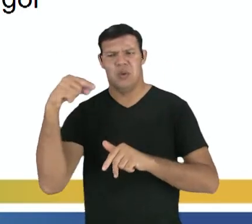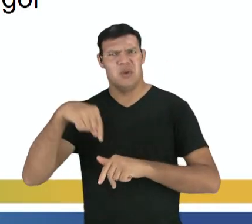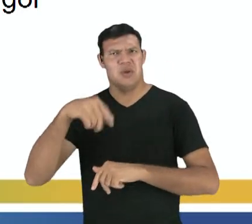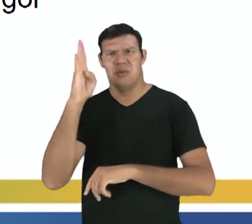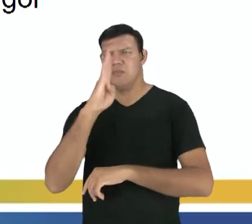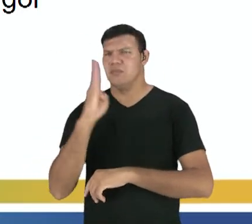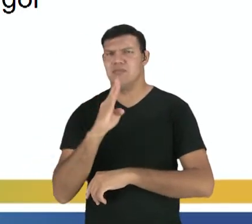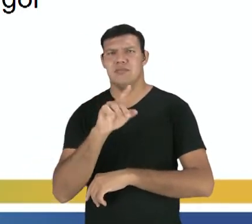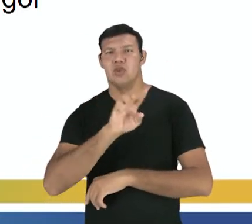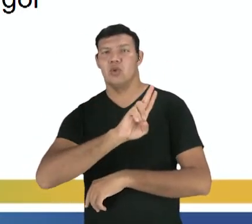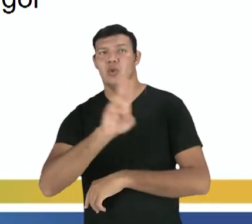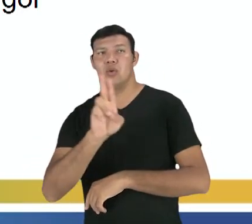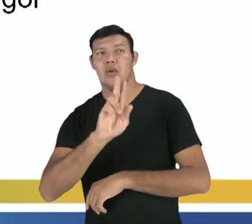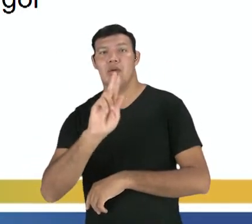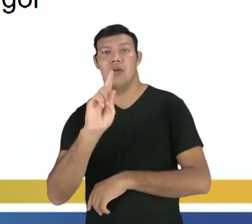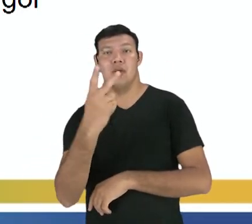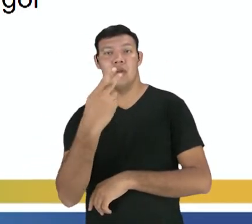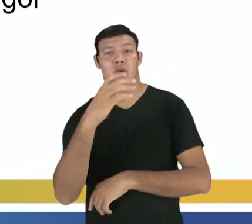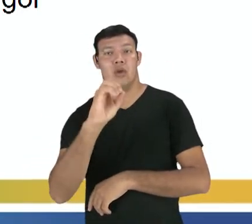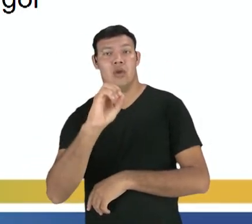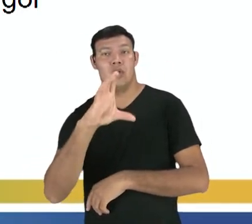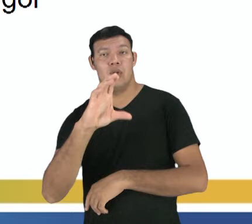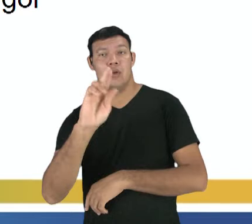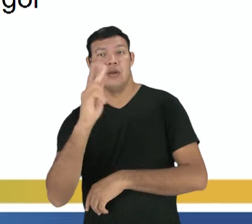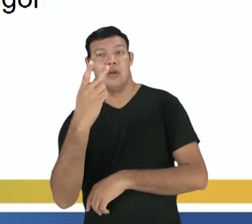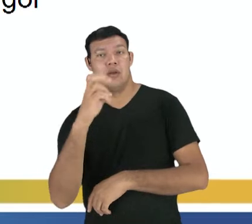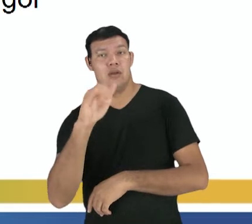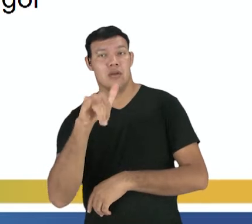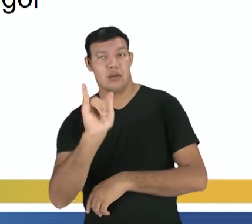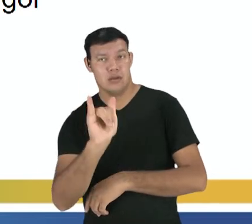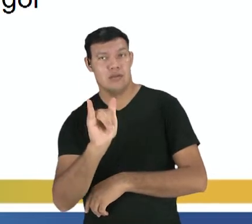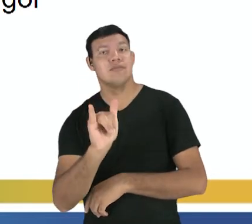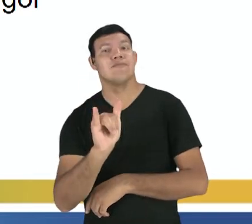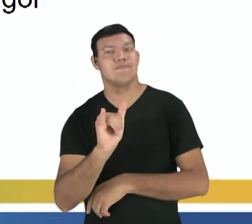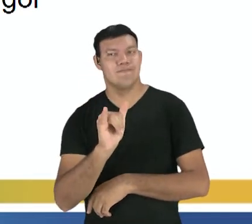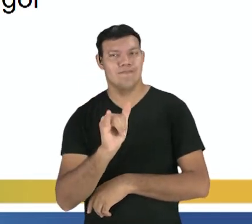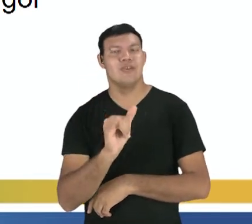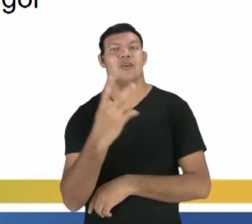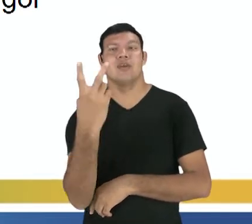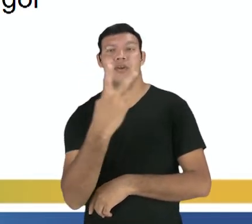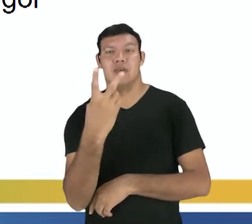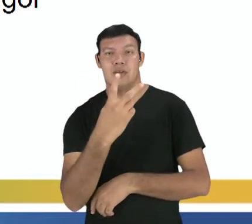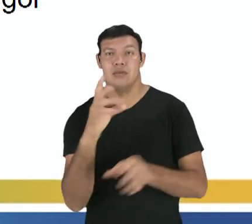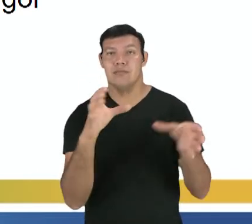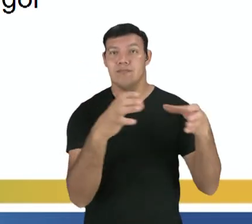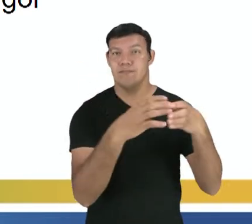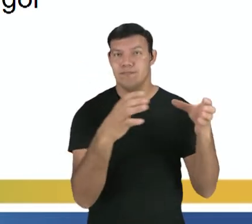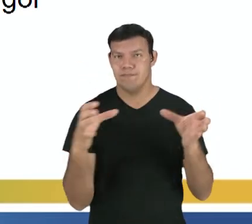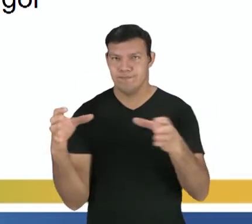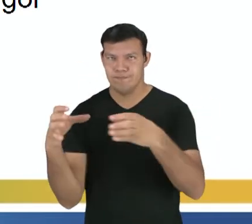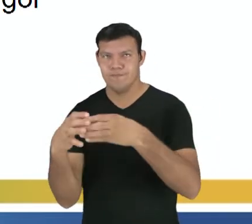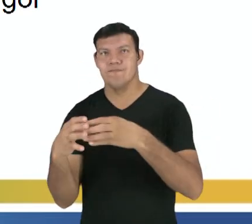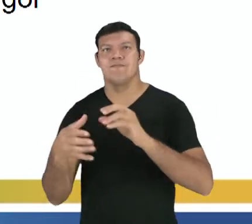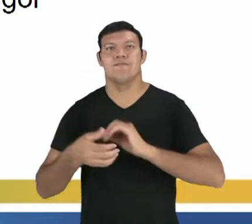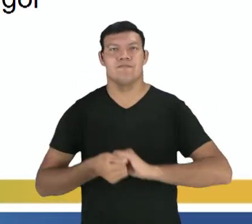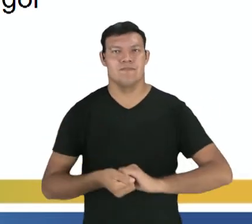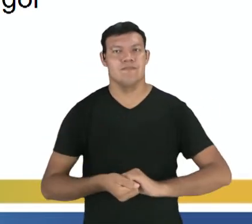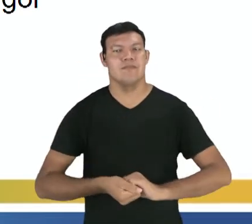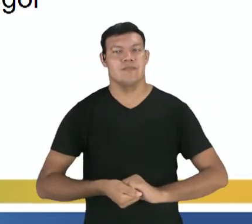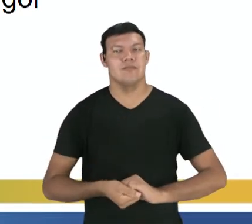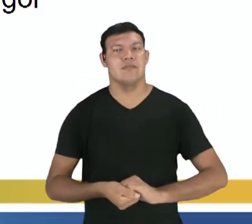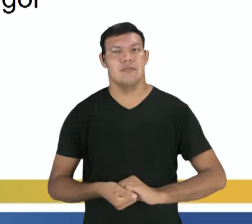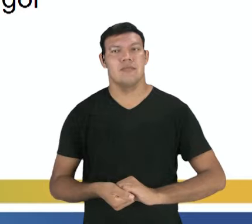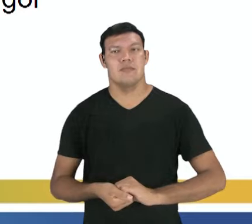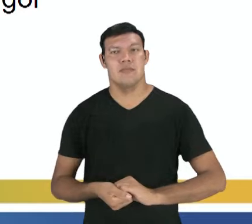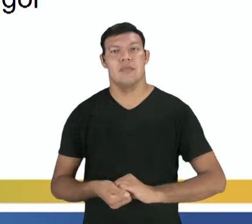o hockey. Também é um esporte de times, né, é em equipe, e aí nós temos duas equipes